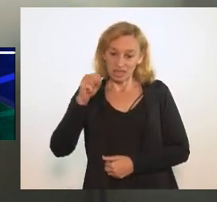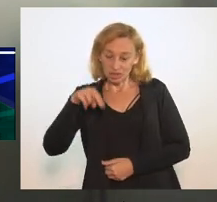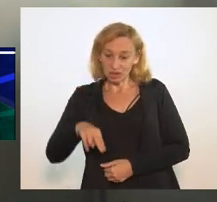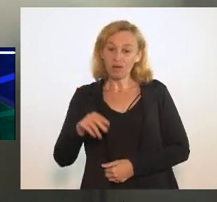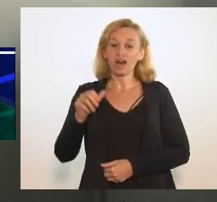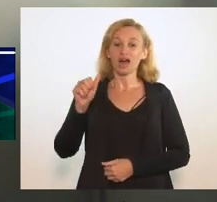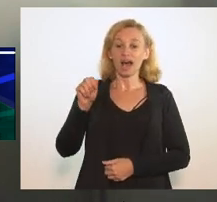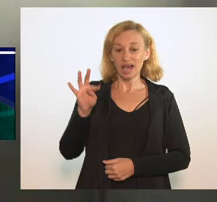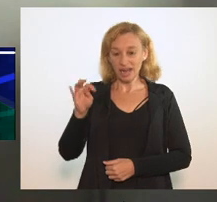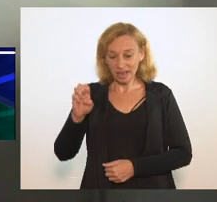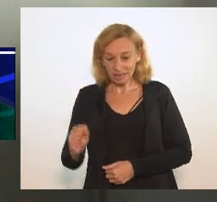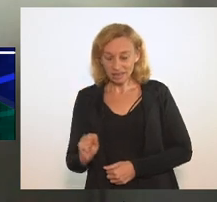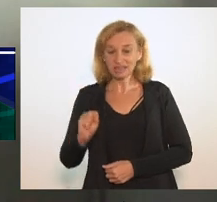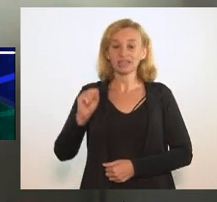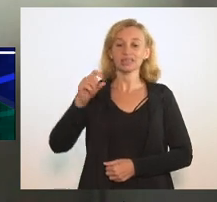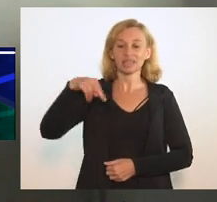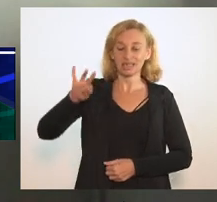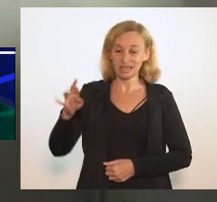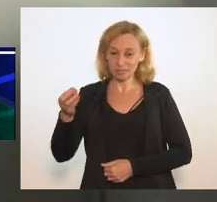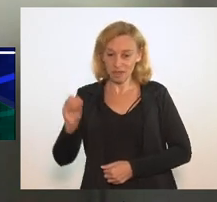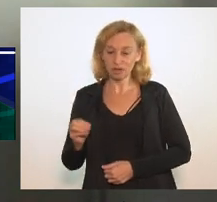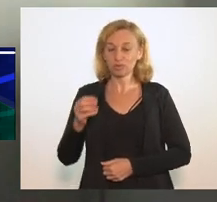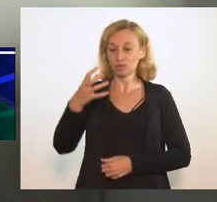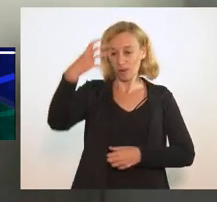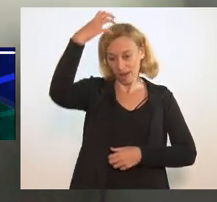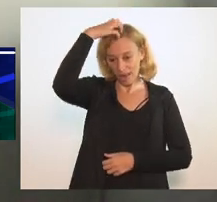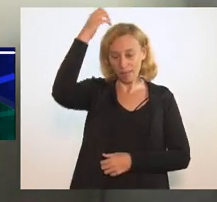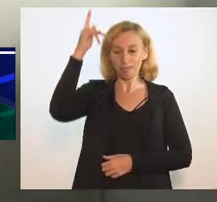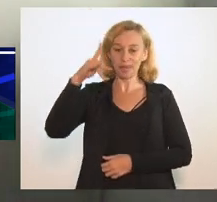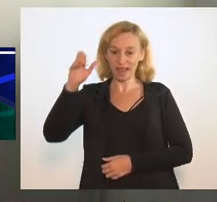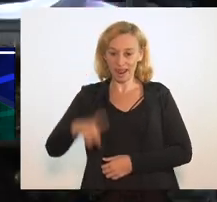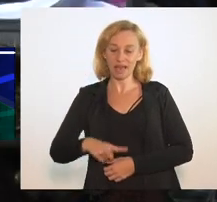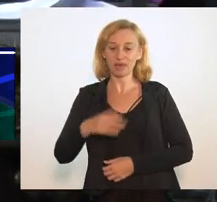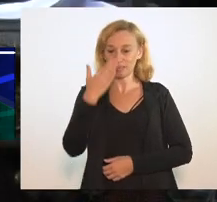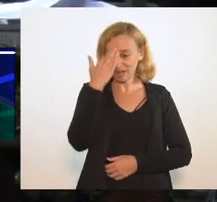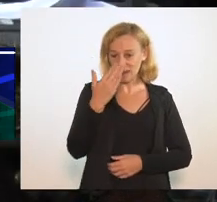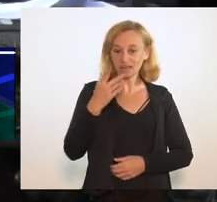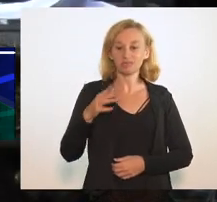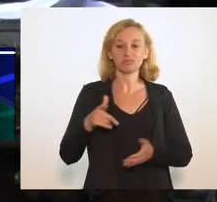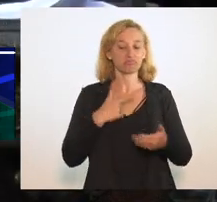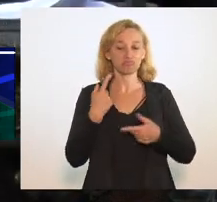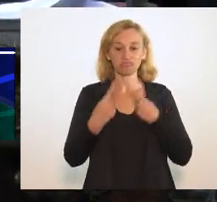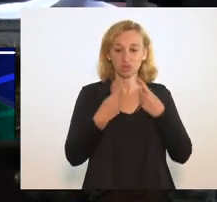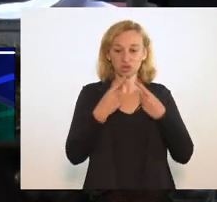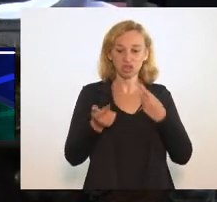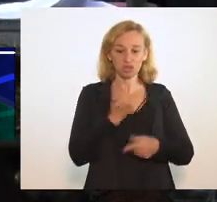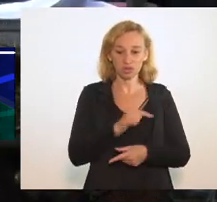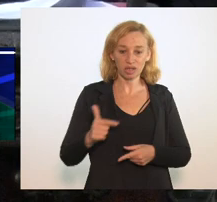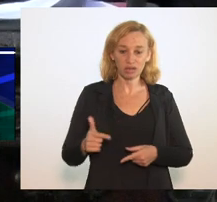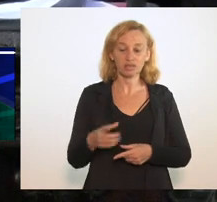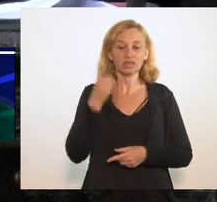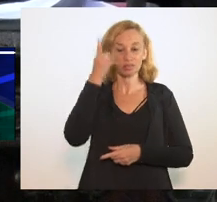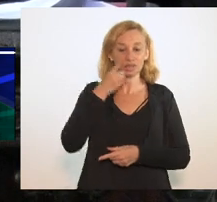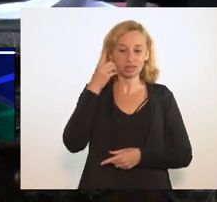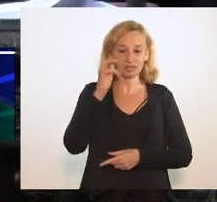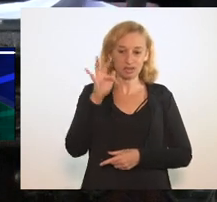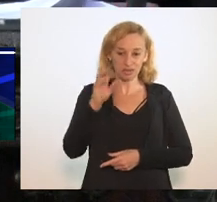Nascimento, Rei Pelé. Muito obrigado, senhor presidente. Não havendo quem queira discutir, para discutir, deputado